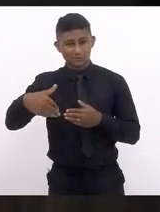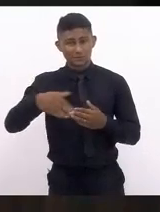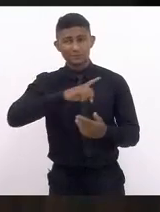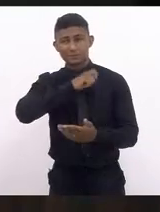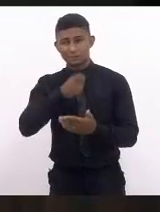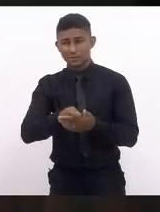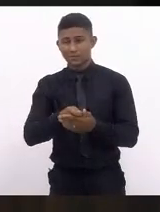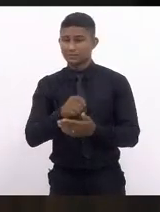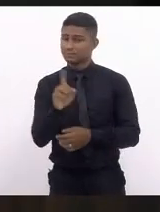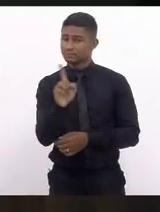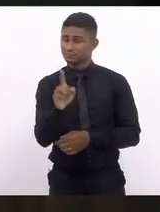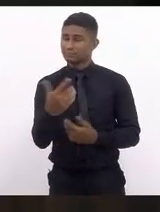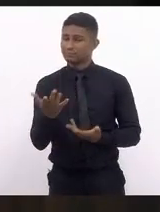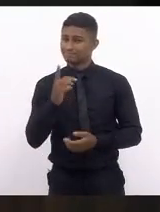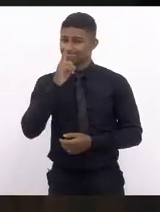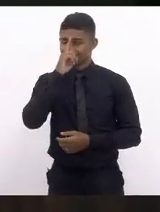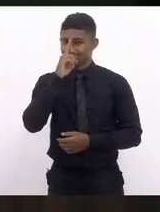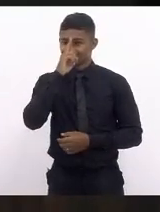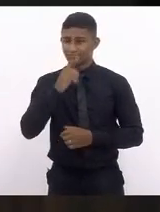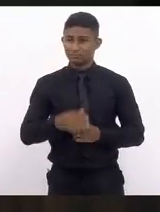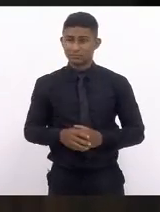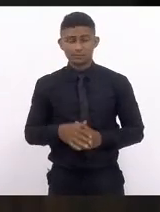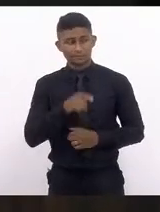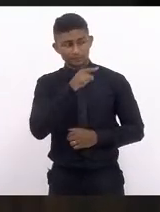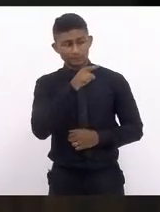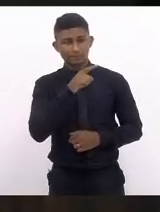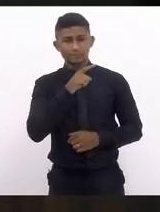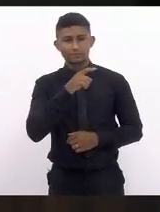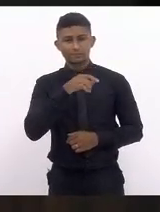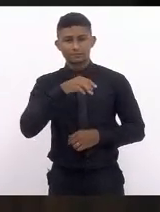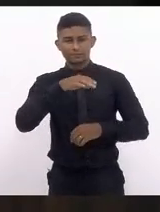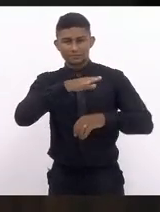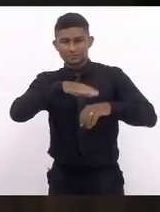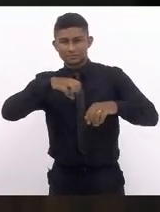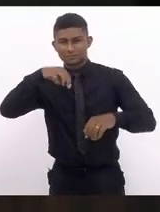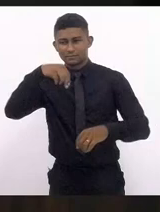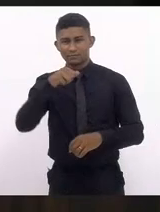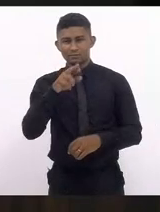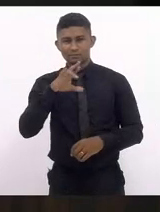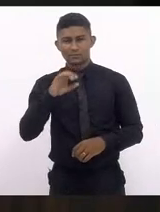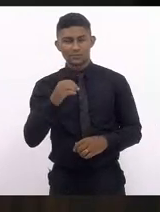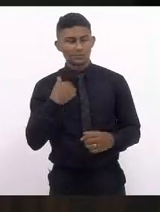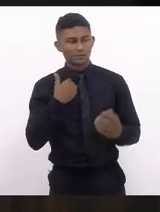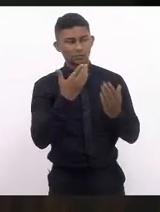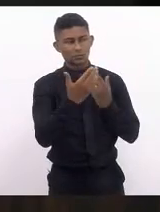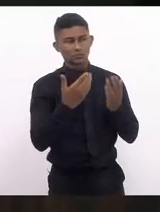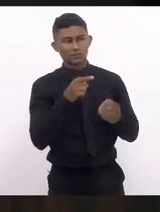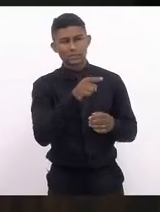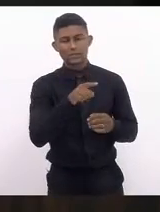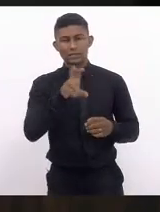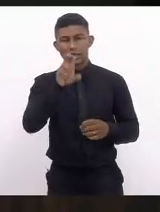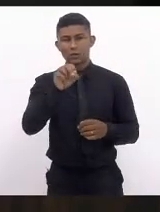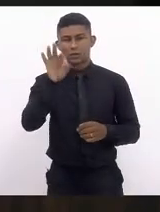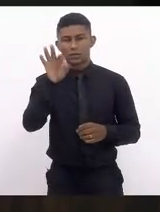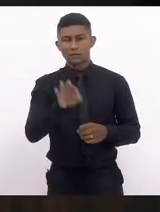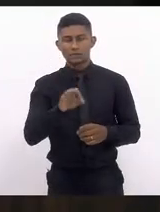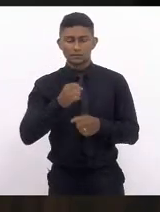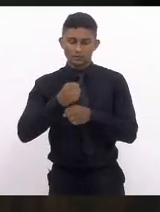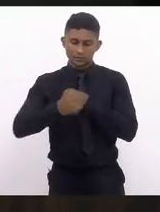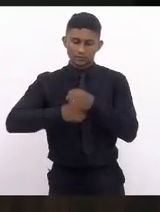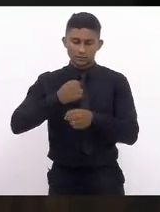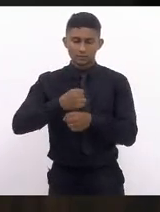papá eu chamei o Márcio conversei com o Márcio falei mas vamos fazer cinquenta por cento do